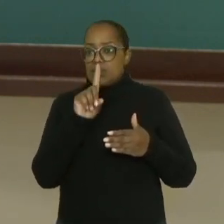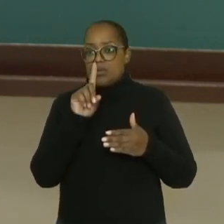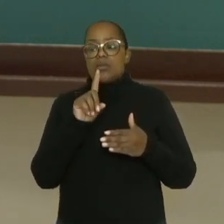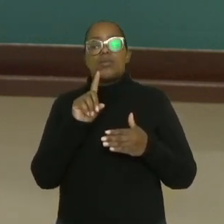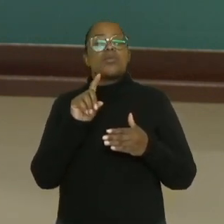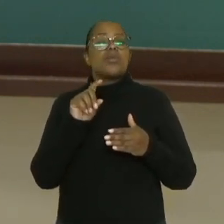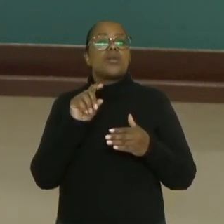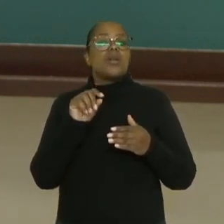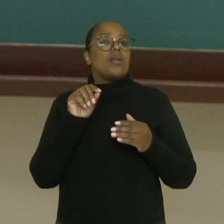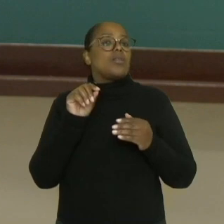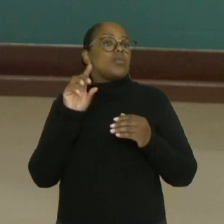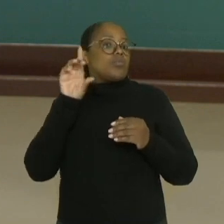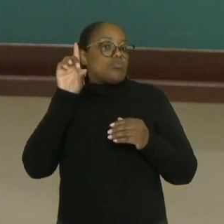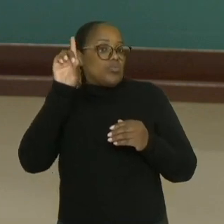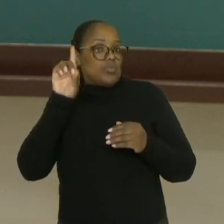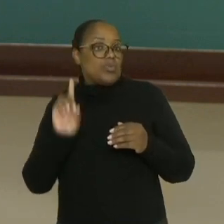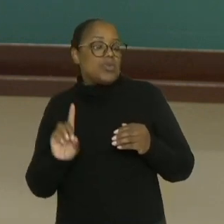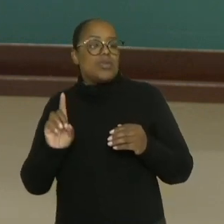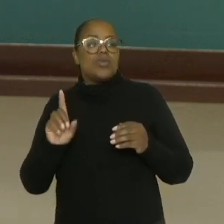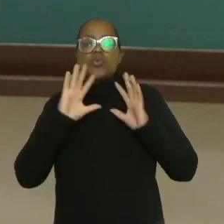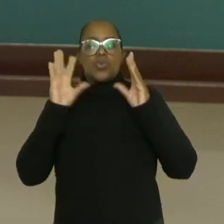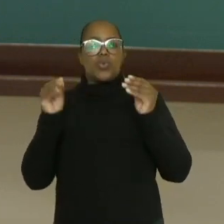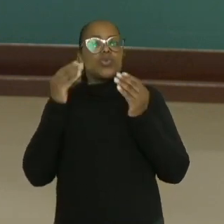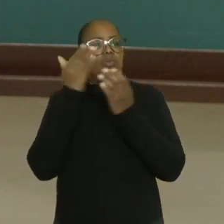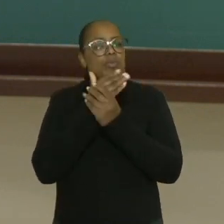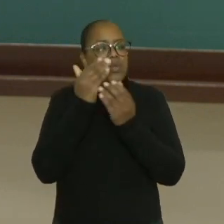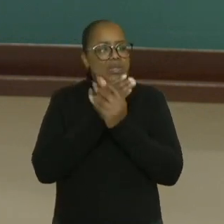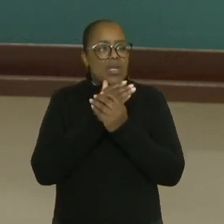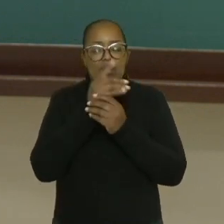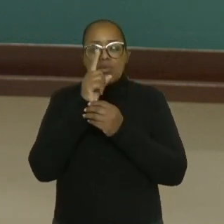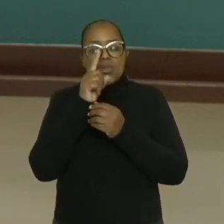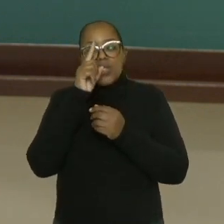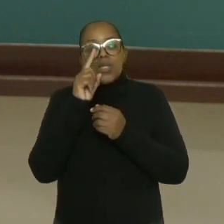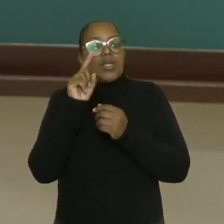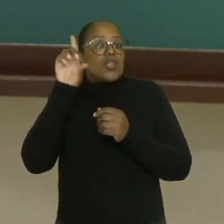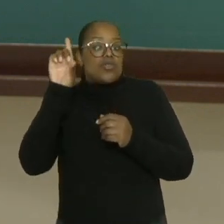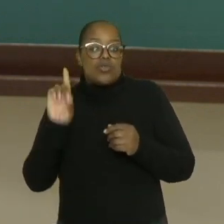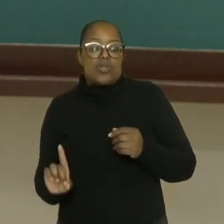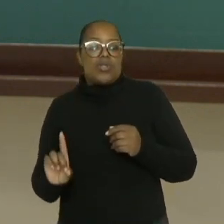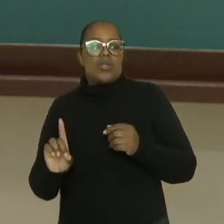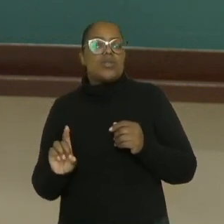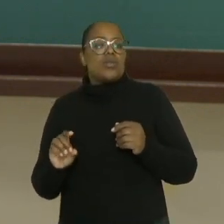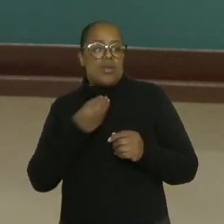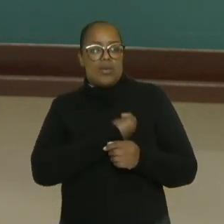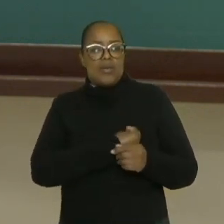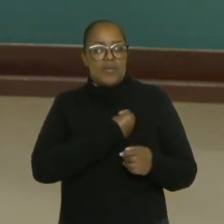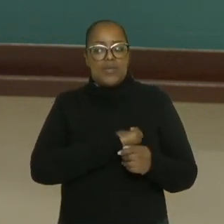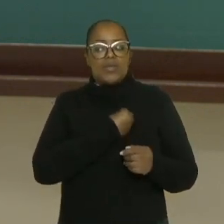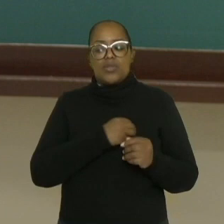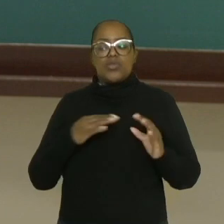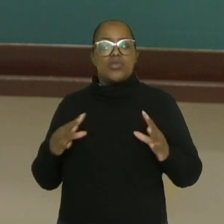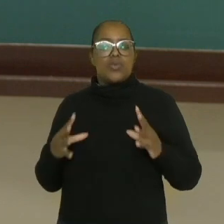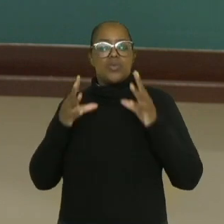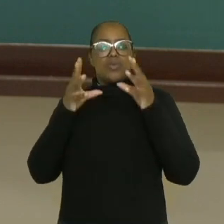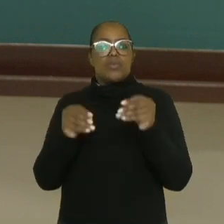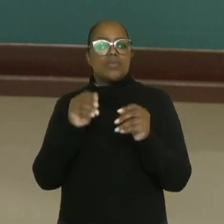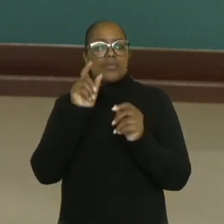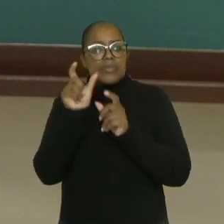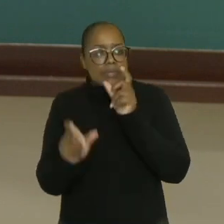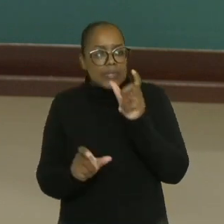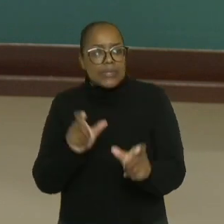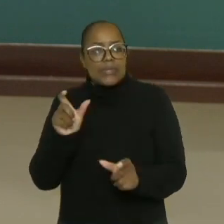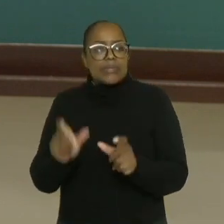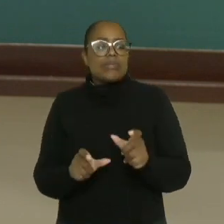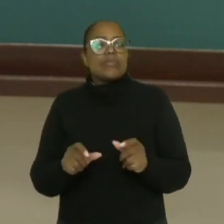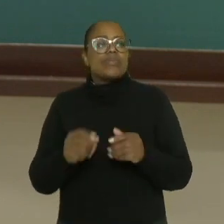todos tomarem parte do processo decisório sobre aquilo que terá consequência na vida de toda a coletividade.